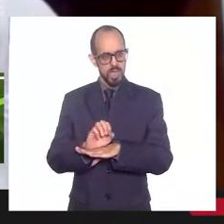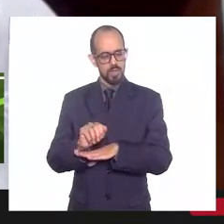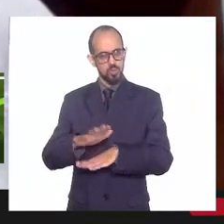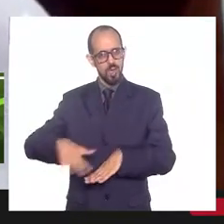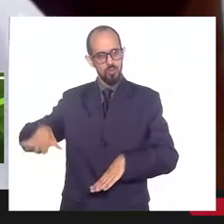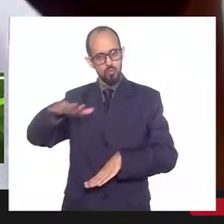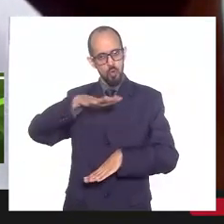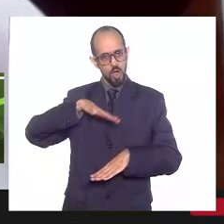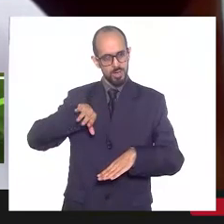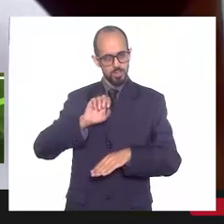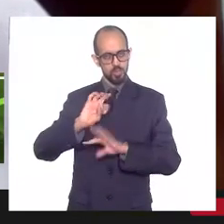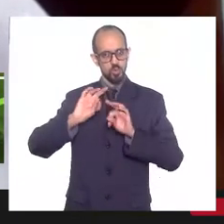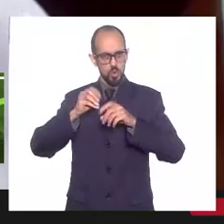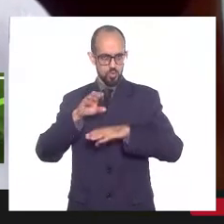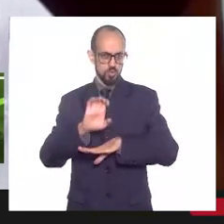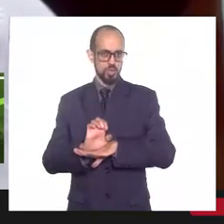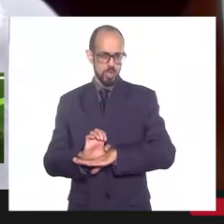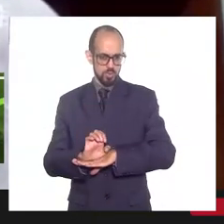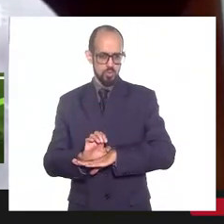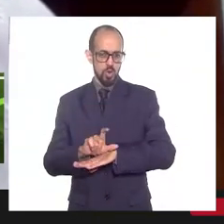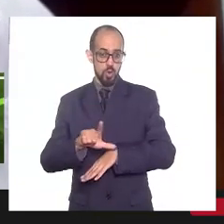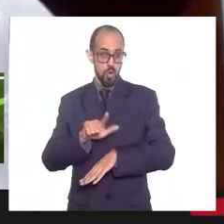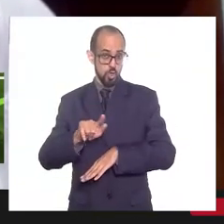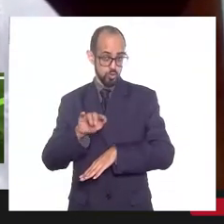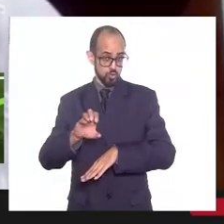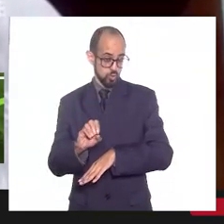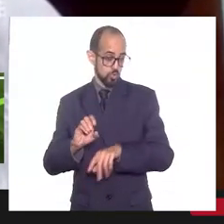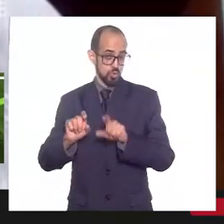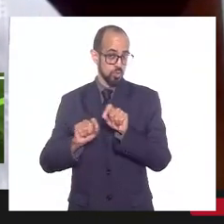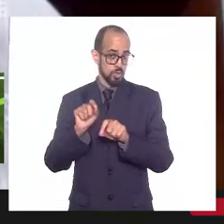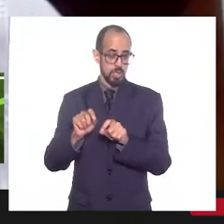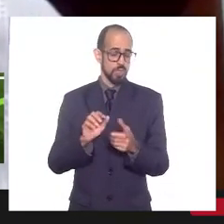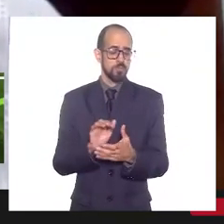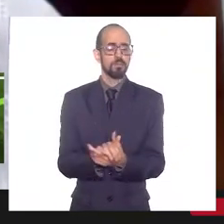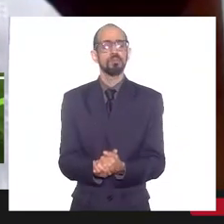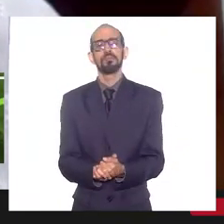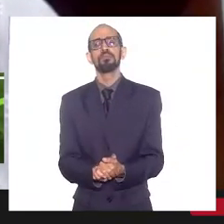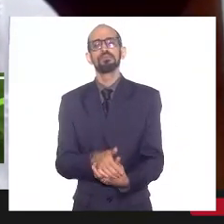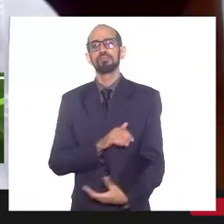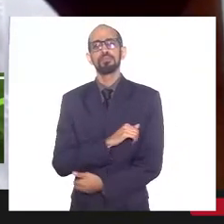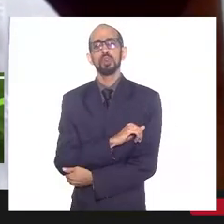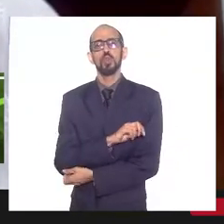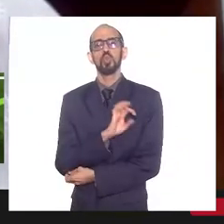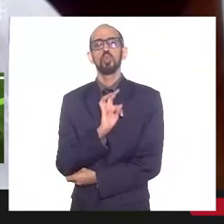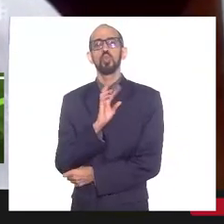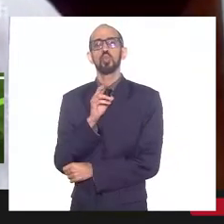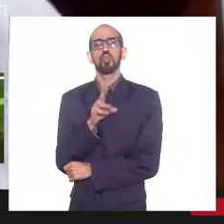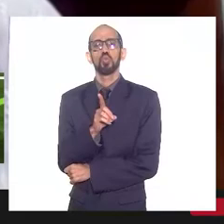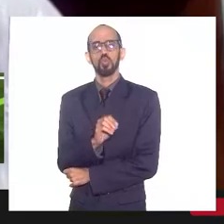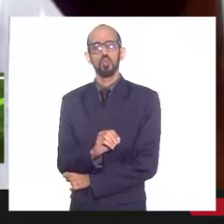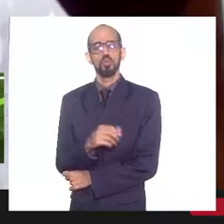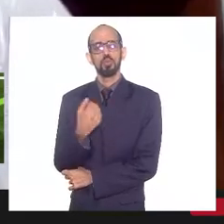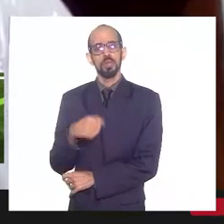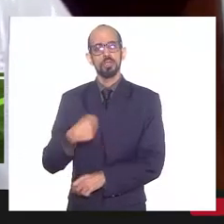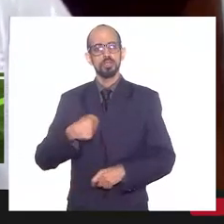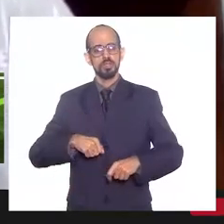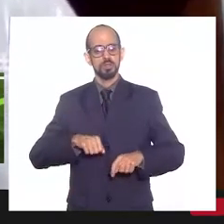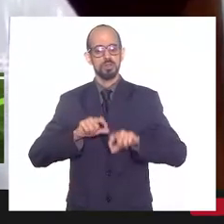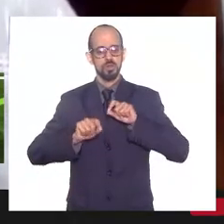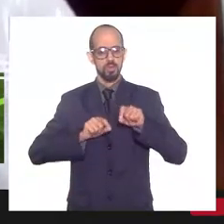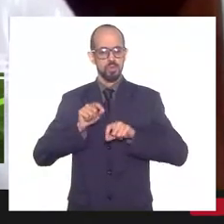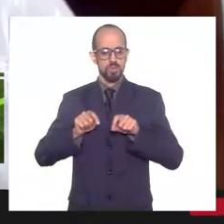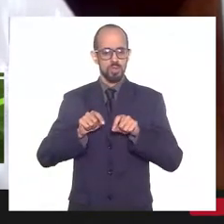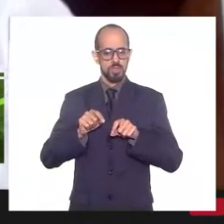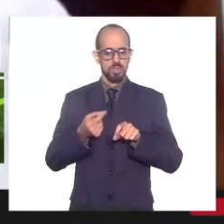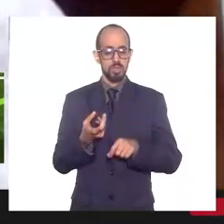afora é claro de como você bem disse é isso tudo depende das